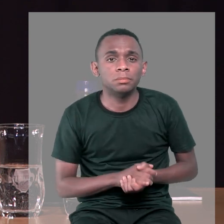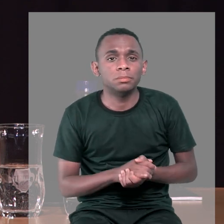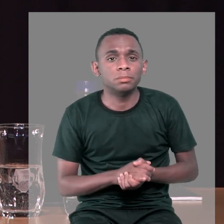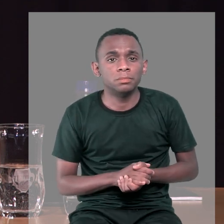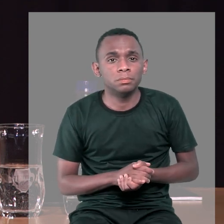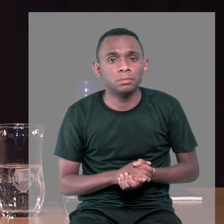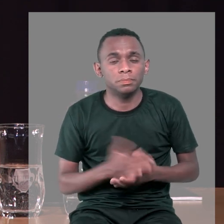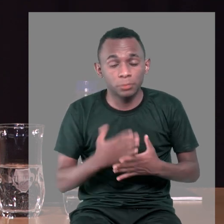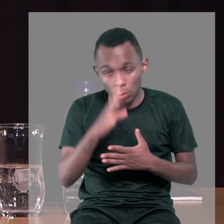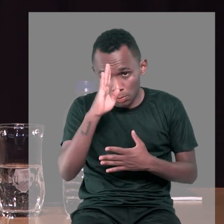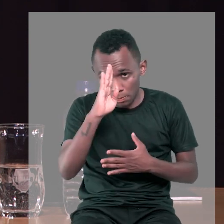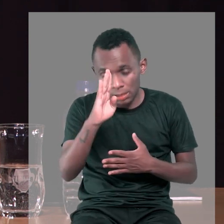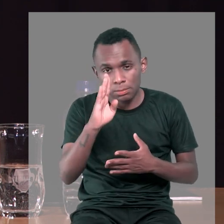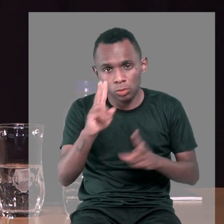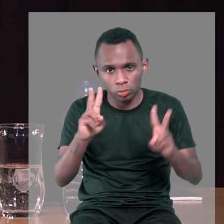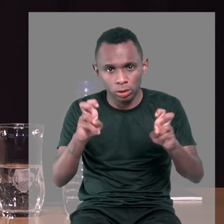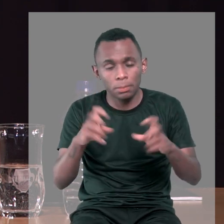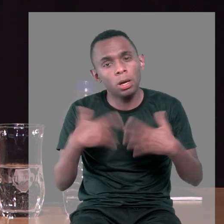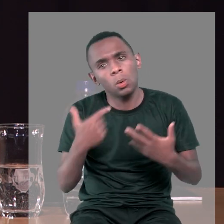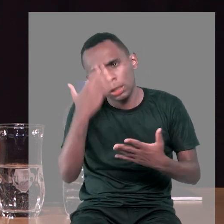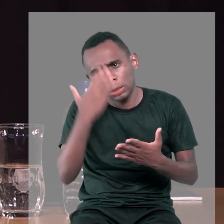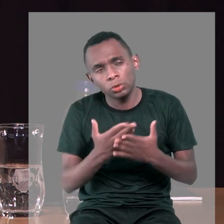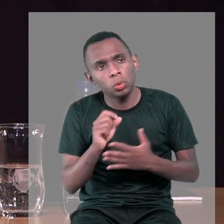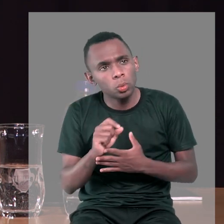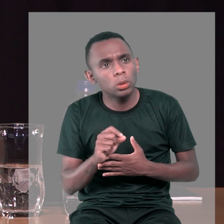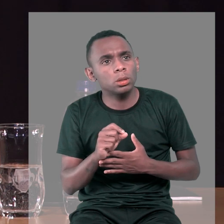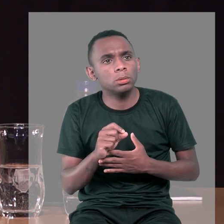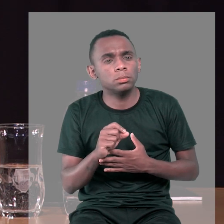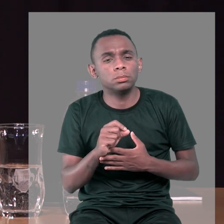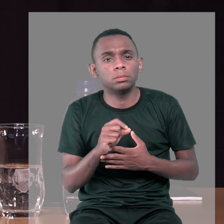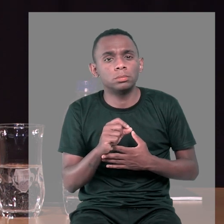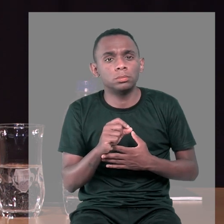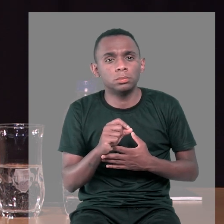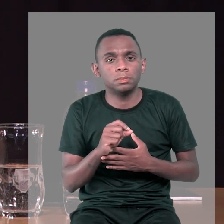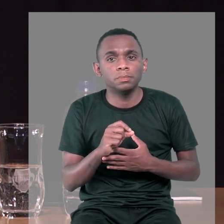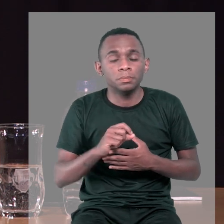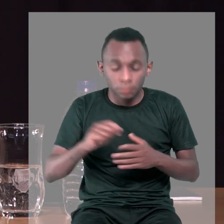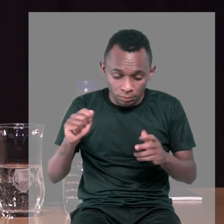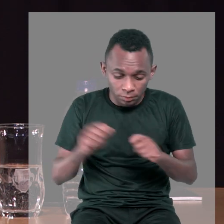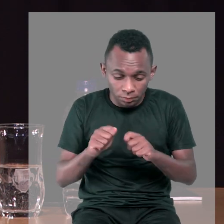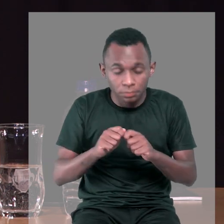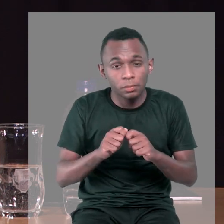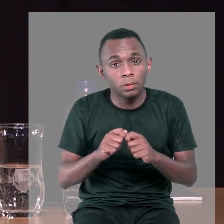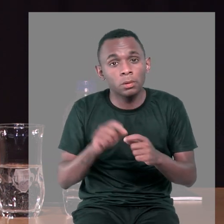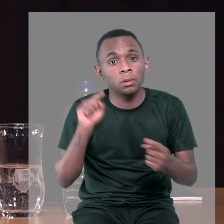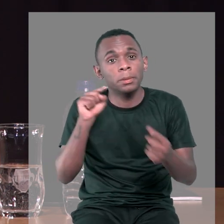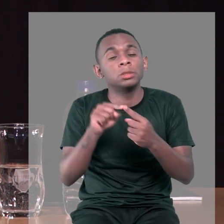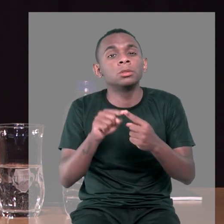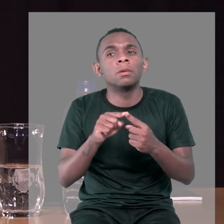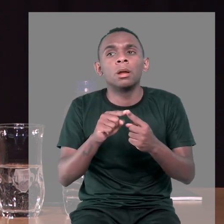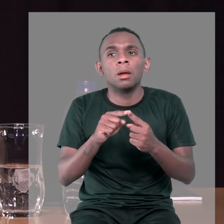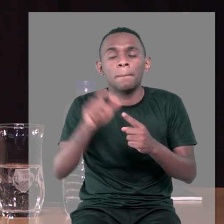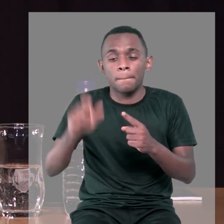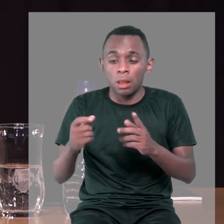por que eu acho que ela tem pleno êxito? Porque as reações, me parece, mesmo que não confessem, que não reconheçam, que